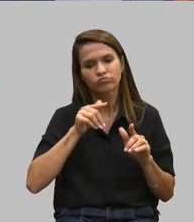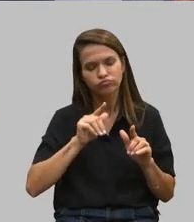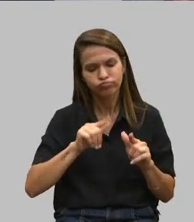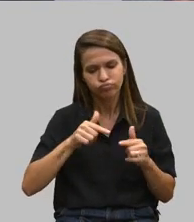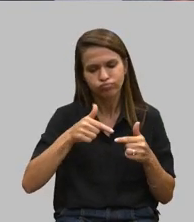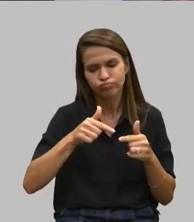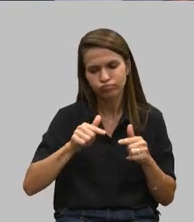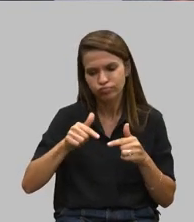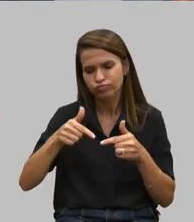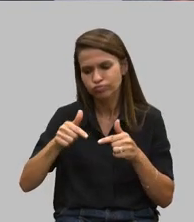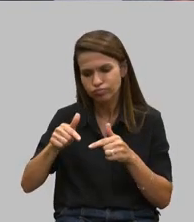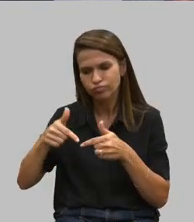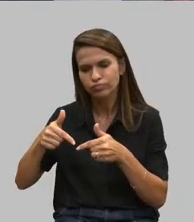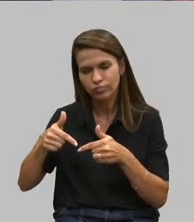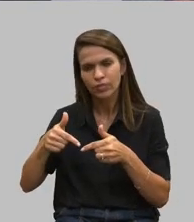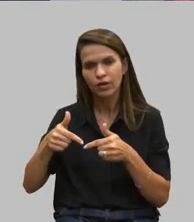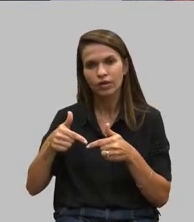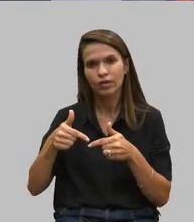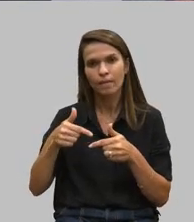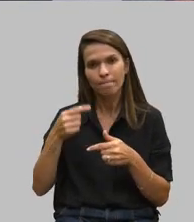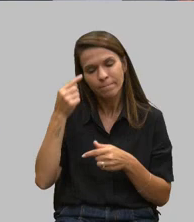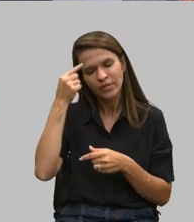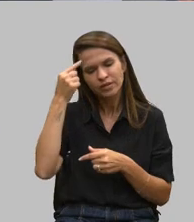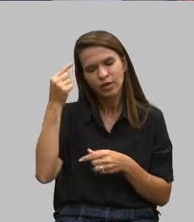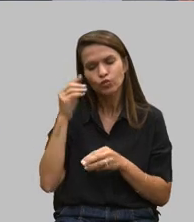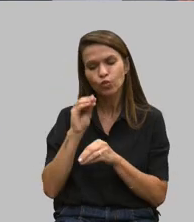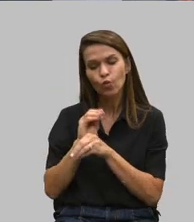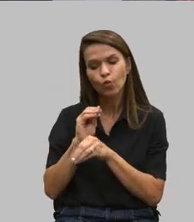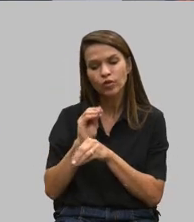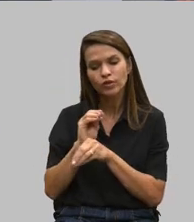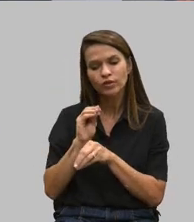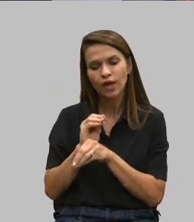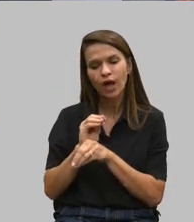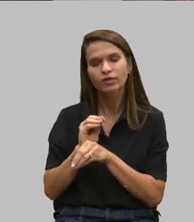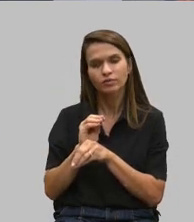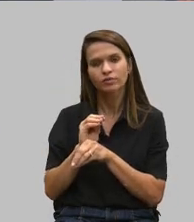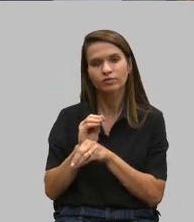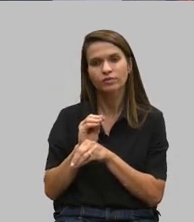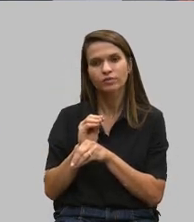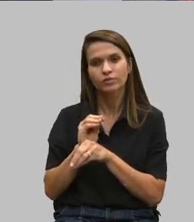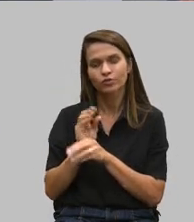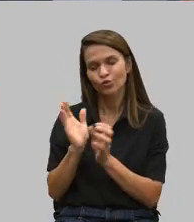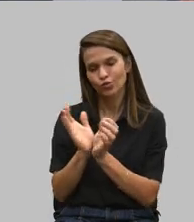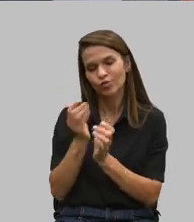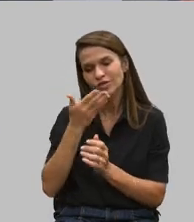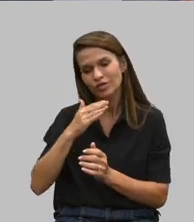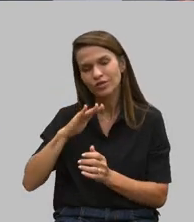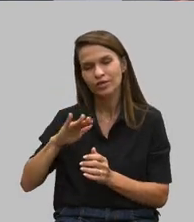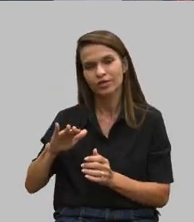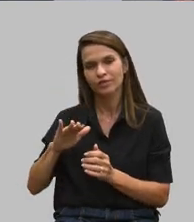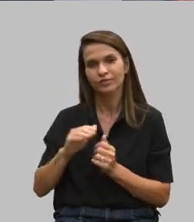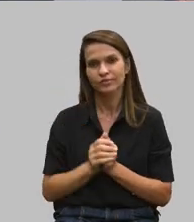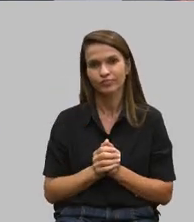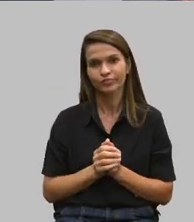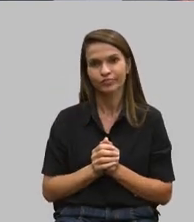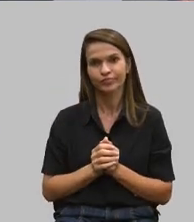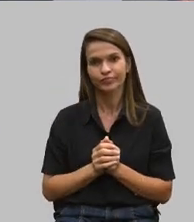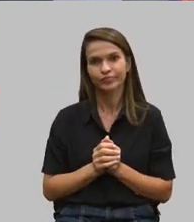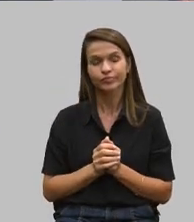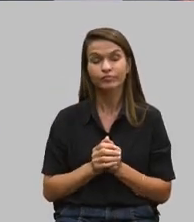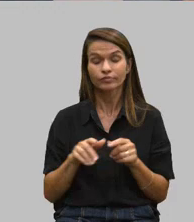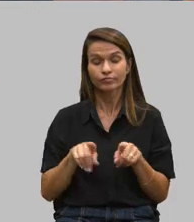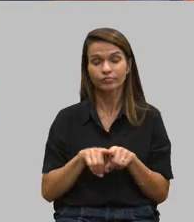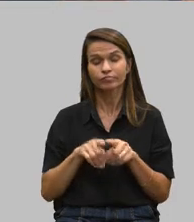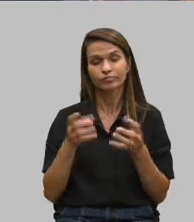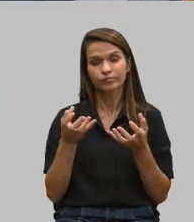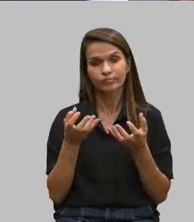no no na integralidade do Cuidado das nossas crianças né que que certamente vai dar esse diagnóstico Inicial lá então queria também aproveitar e